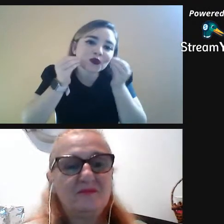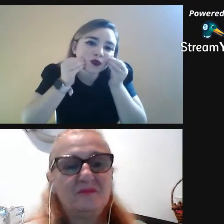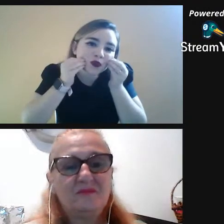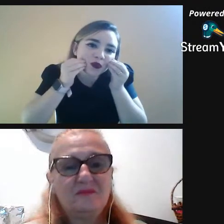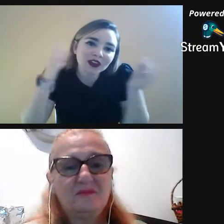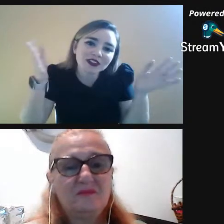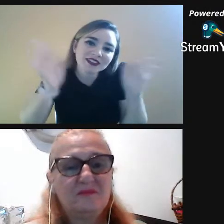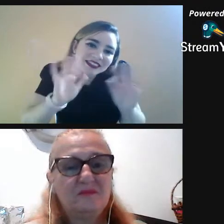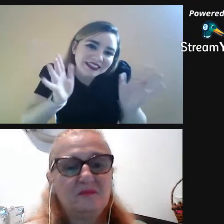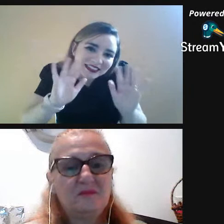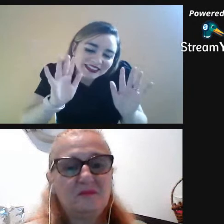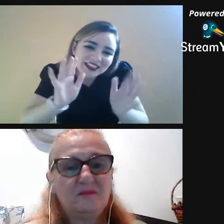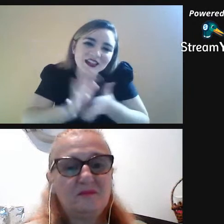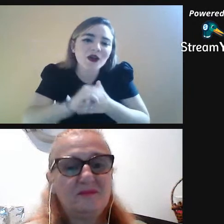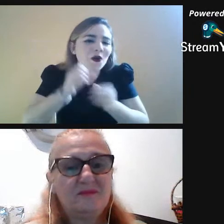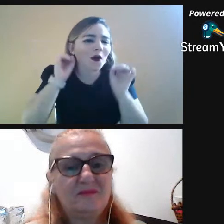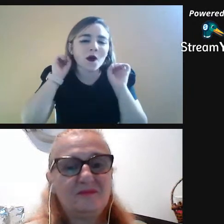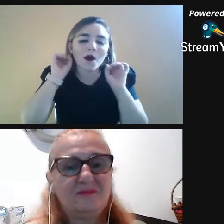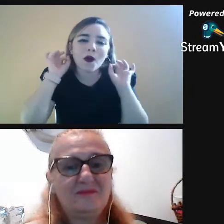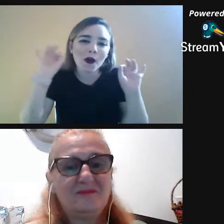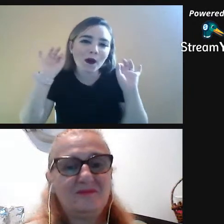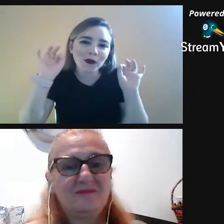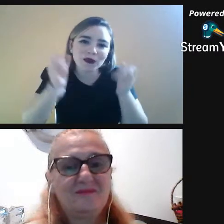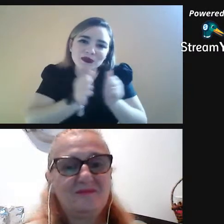e foi ótimo ficar com vocês.